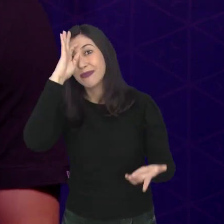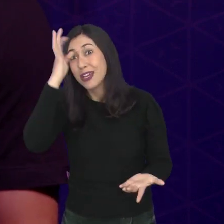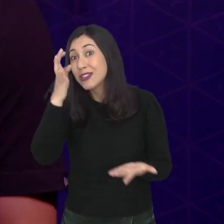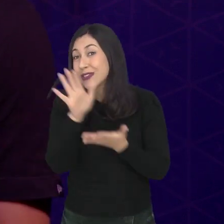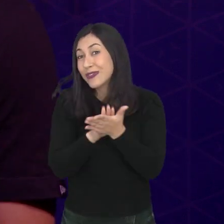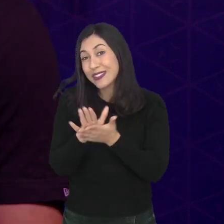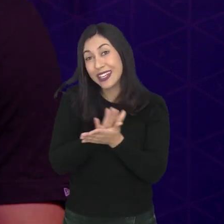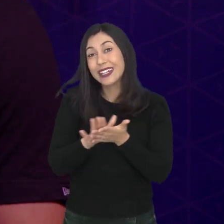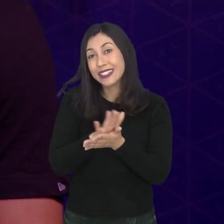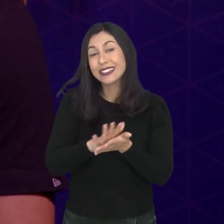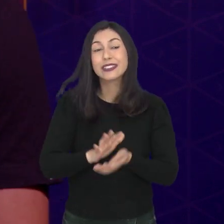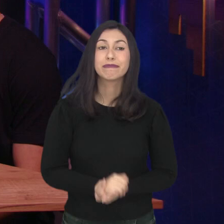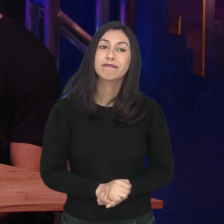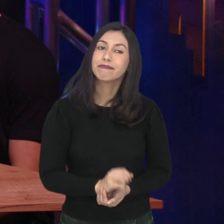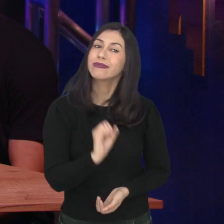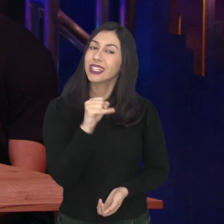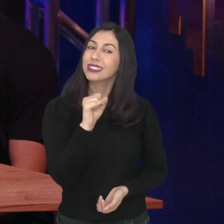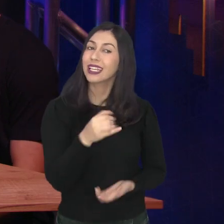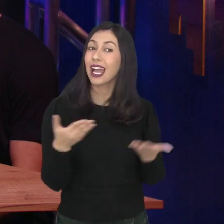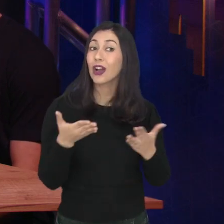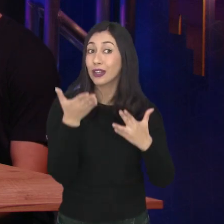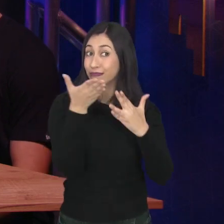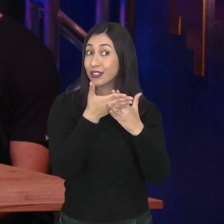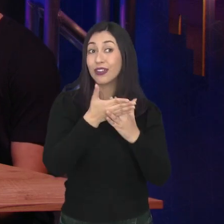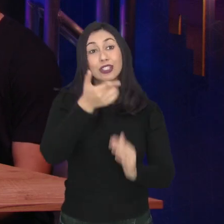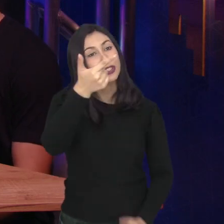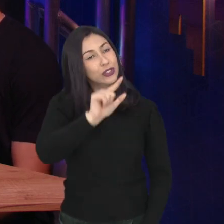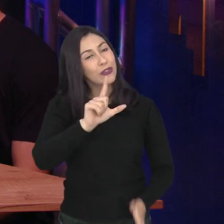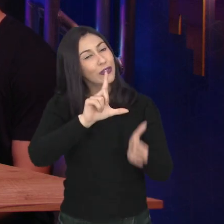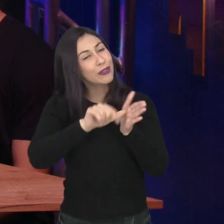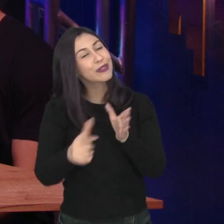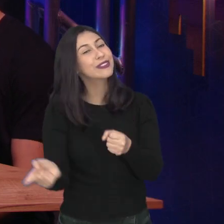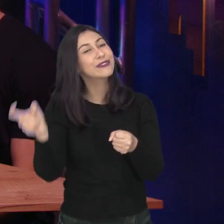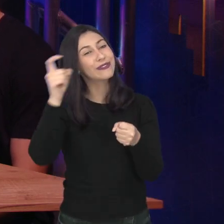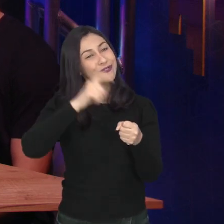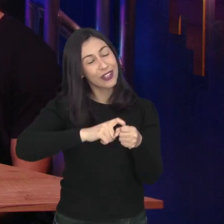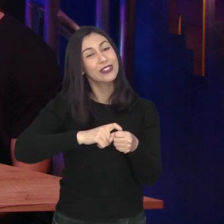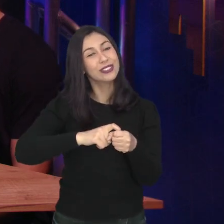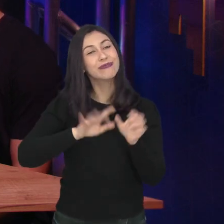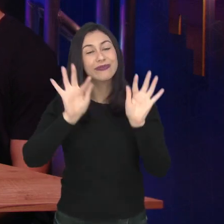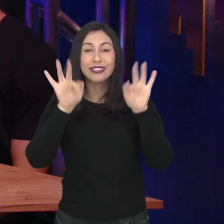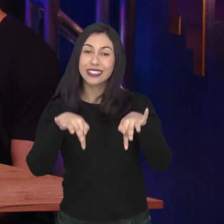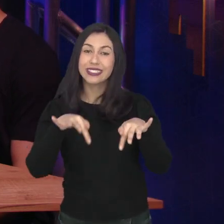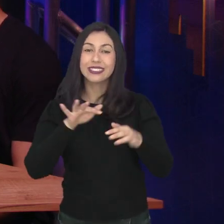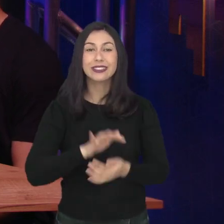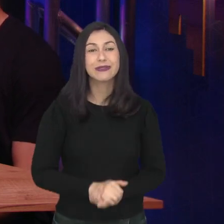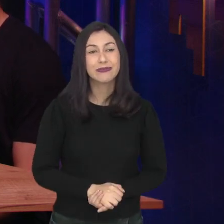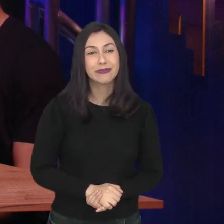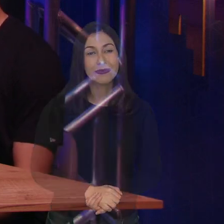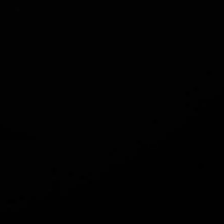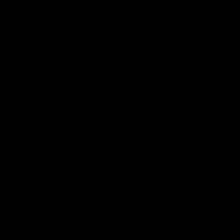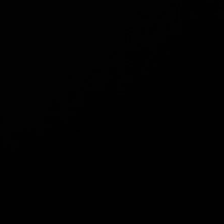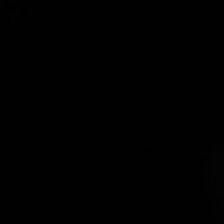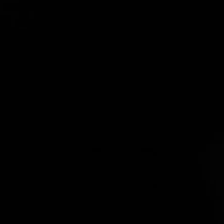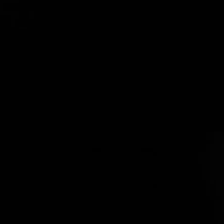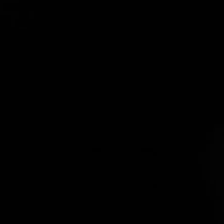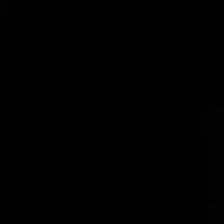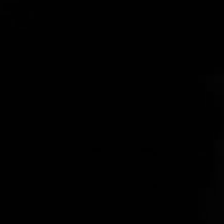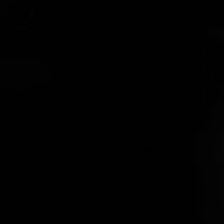a felicidade. É isso, e a gente vai fazer mais um intervalo, mas a gente volta daqui a pouquinho para encerrar esse assunto.